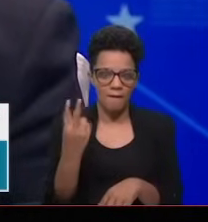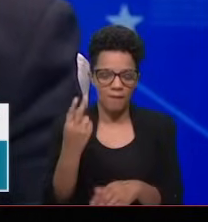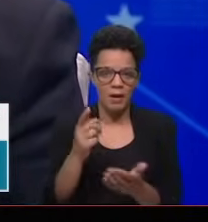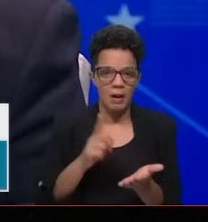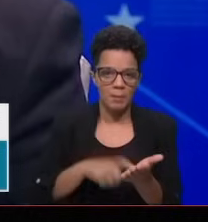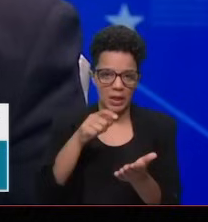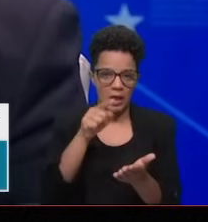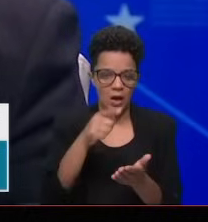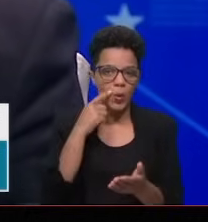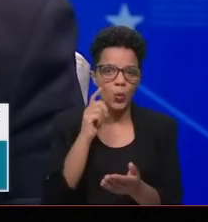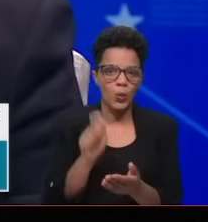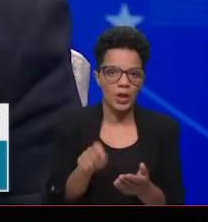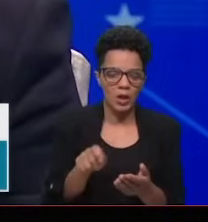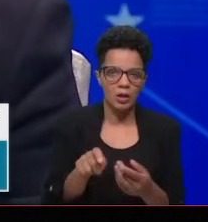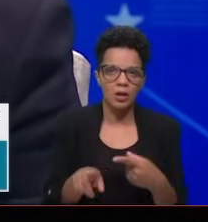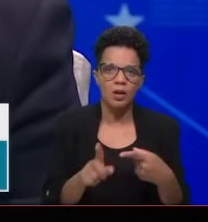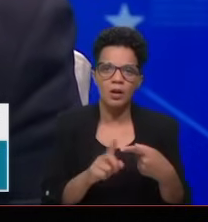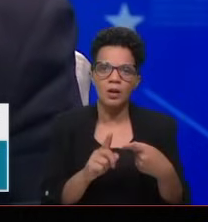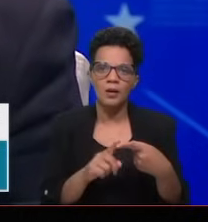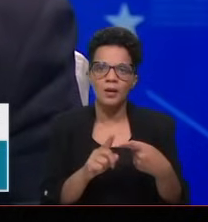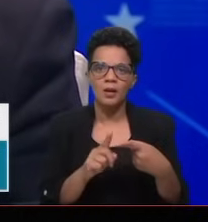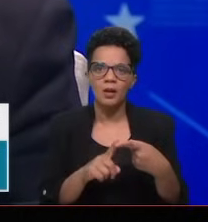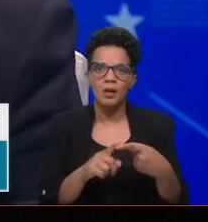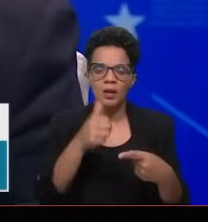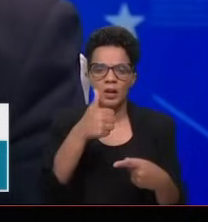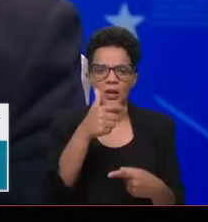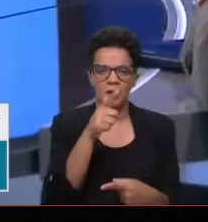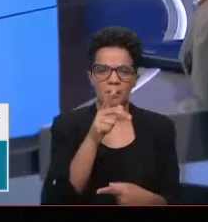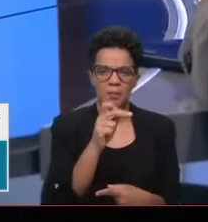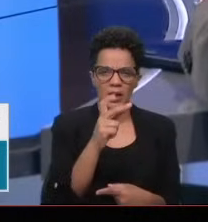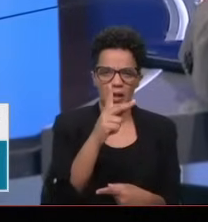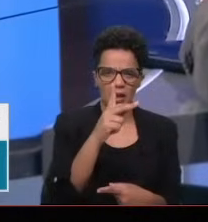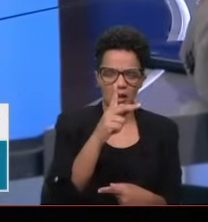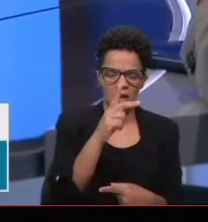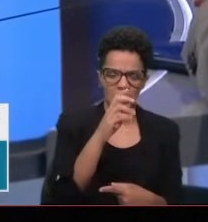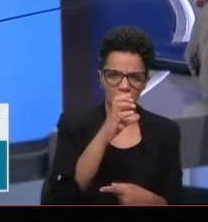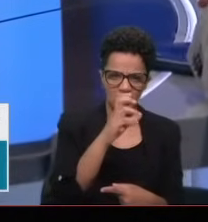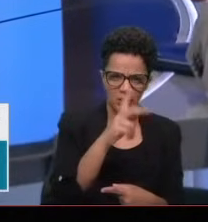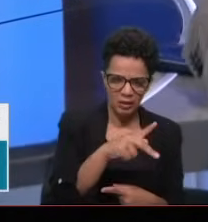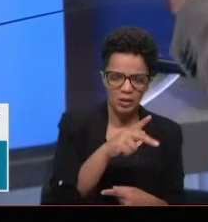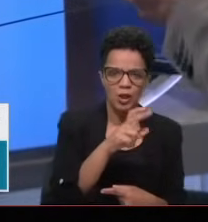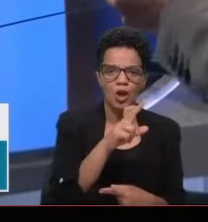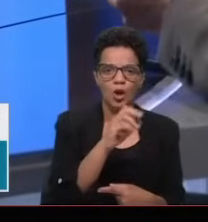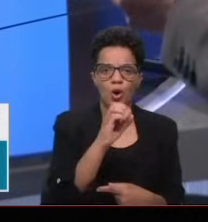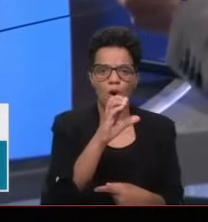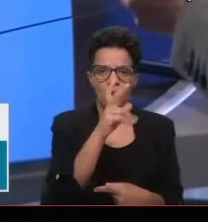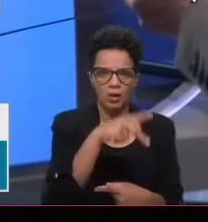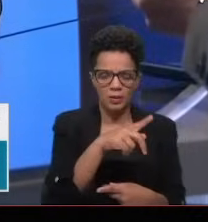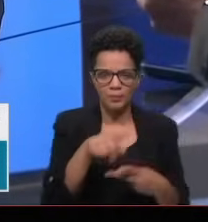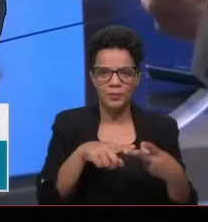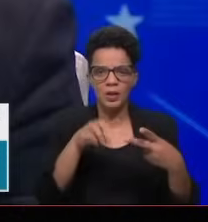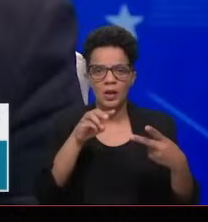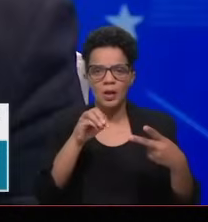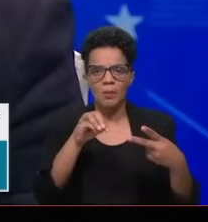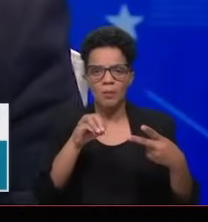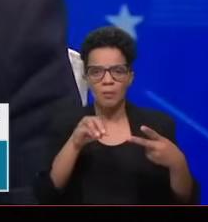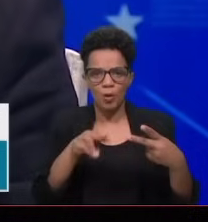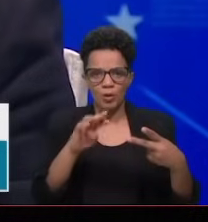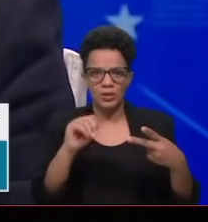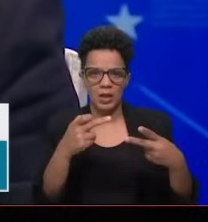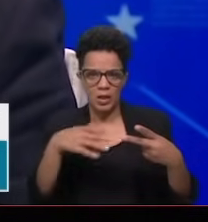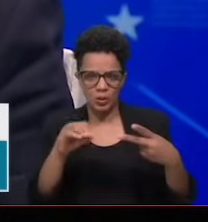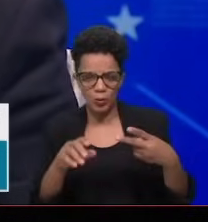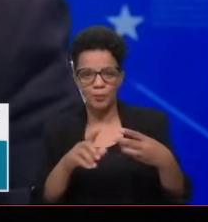operar na Ucrânia que é a Black Rock e a Monsanto ou ou se aproxima mais de Putin